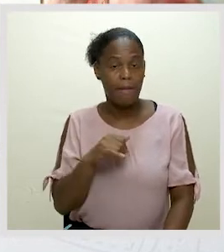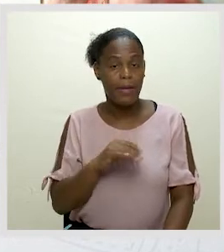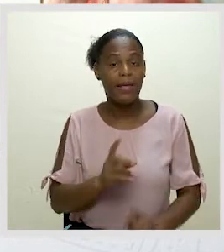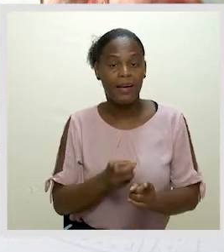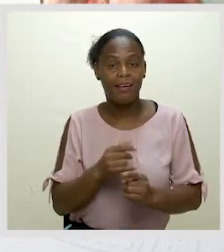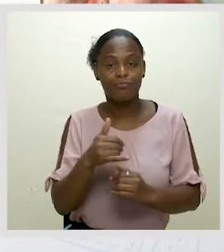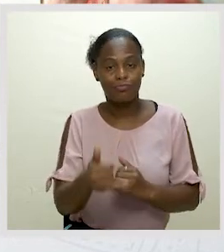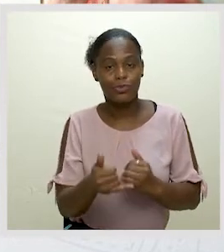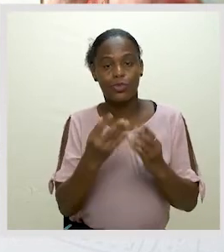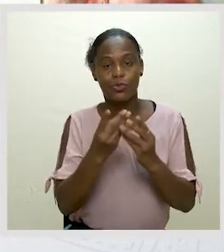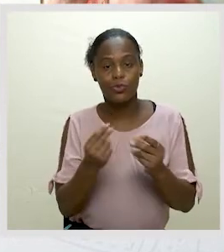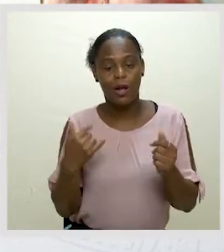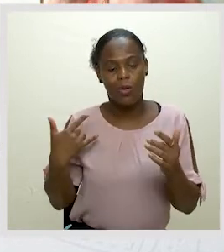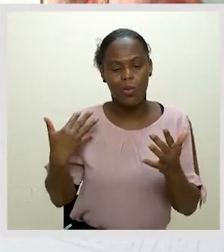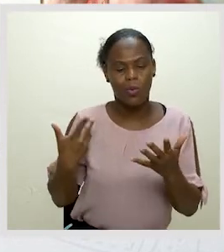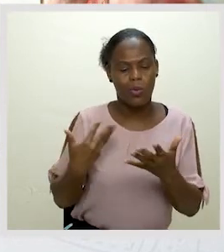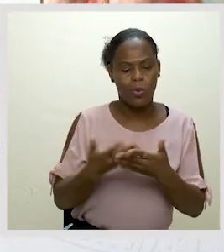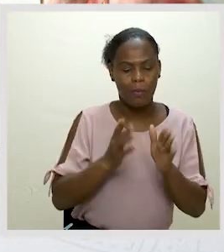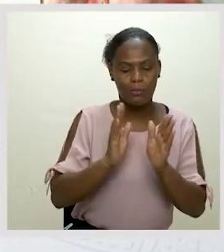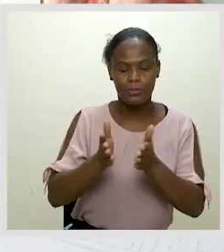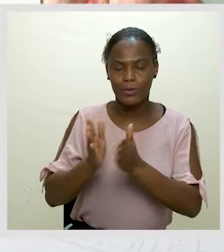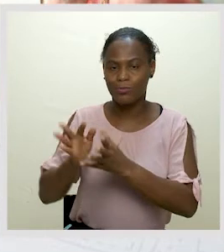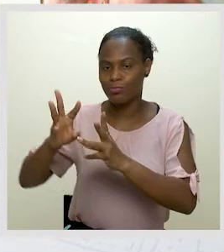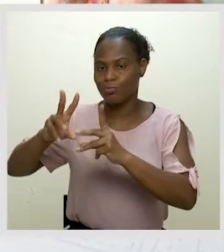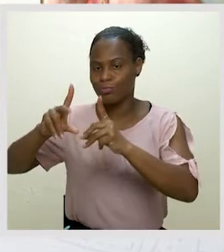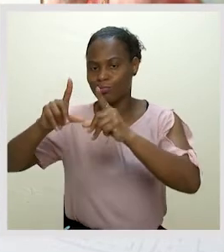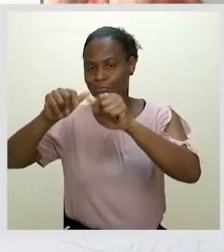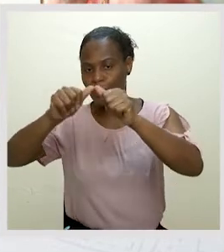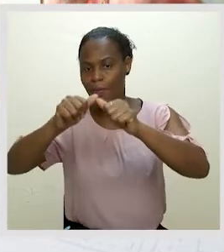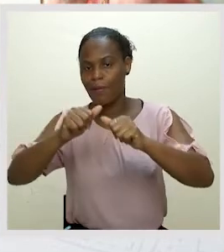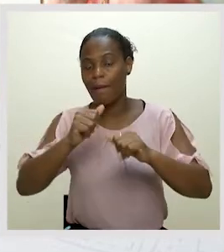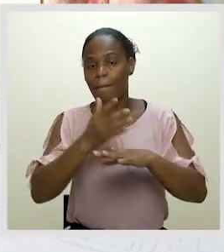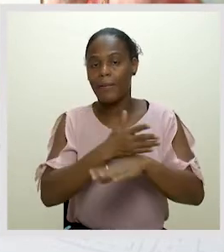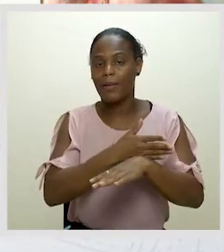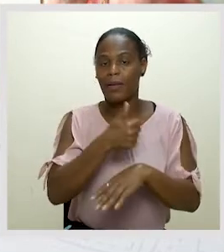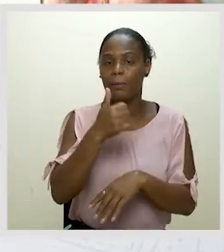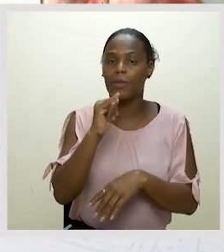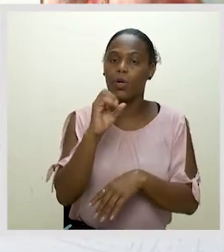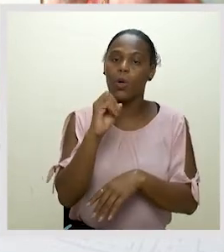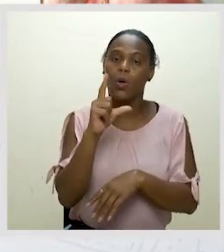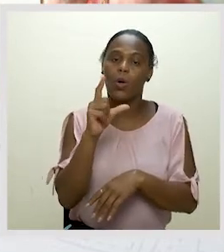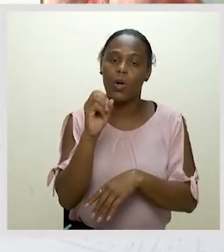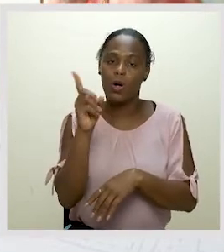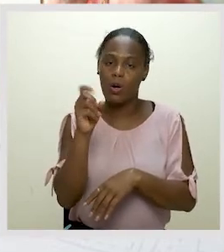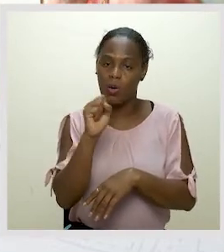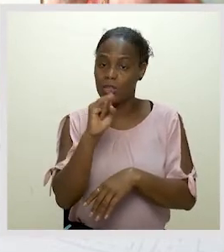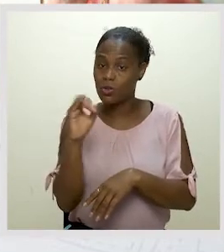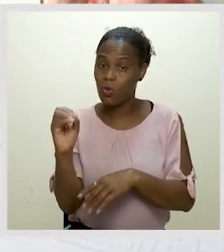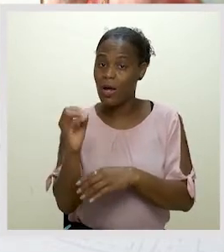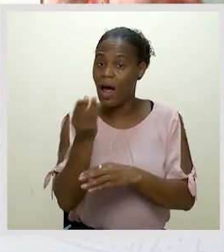obviamente, e que resultaram de um longo processo de evolução pré-biológico. Esses